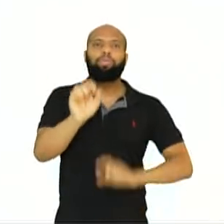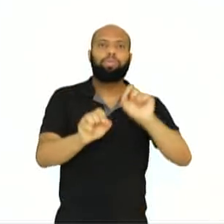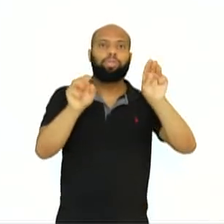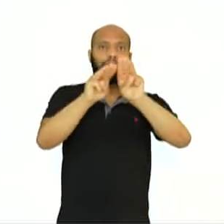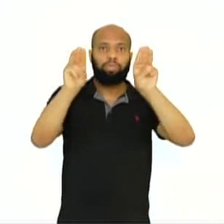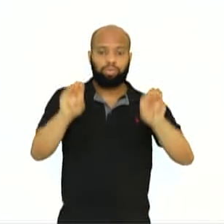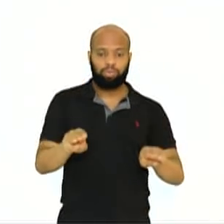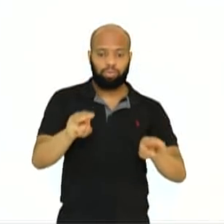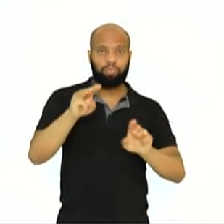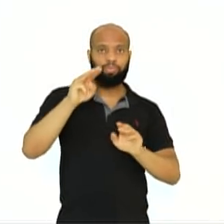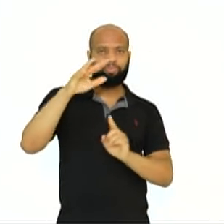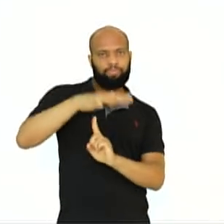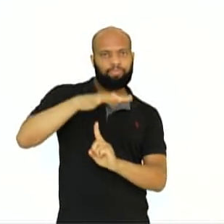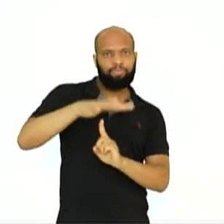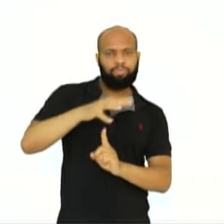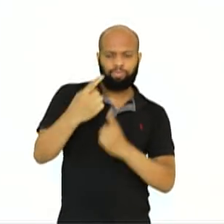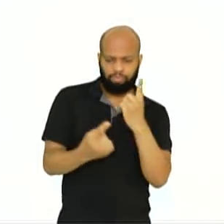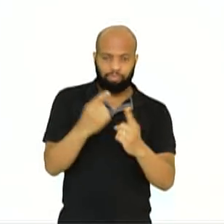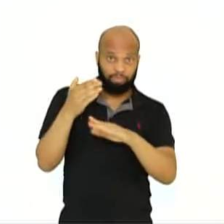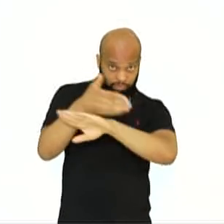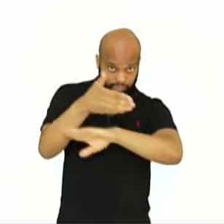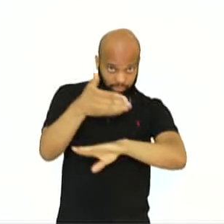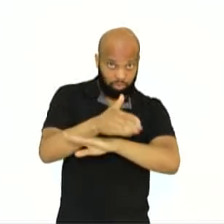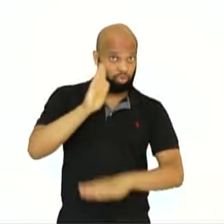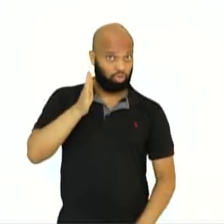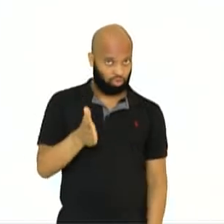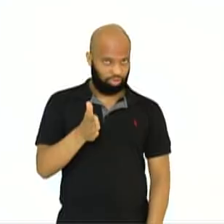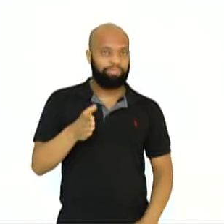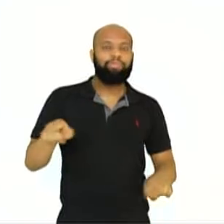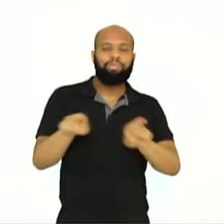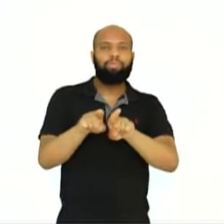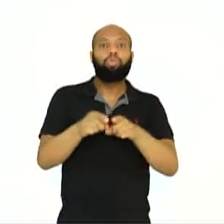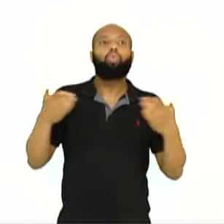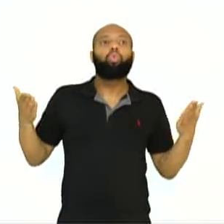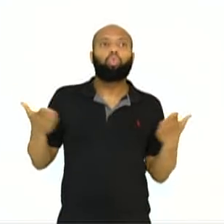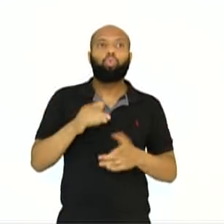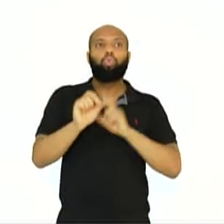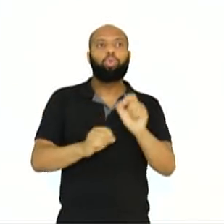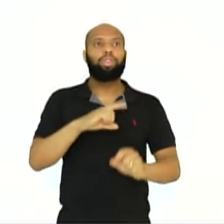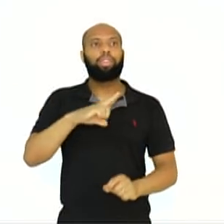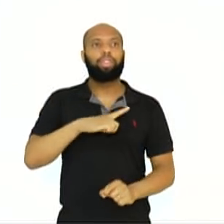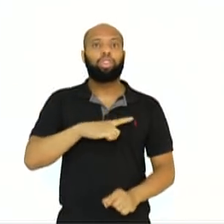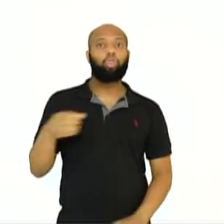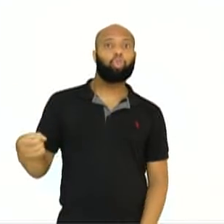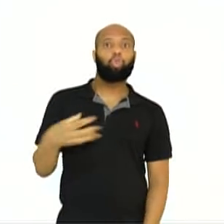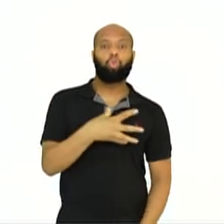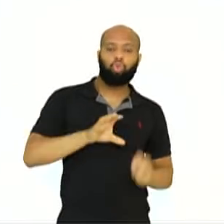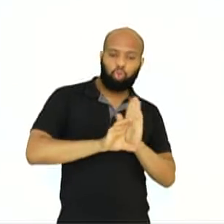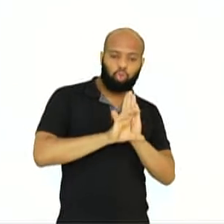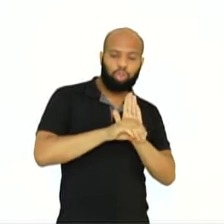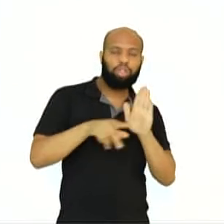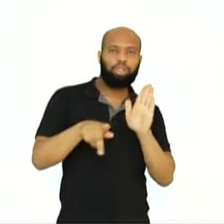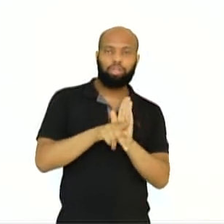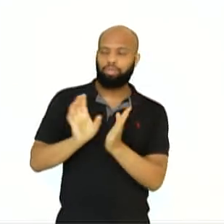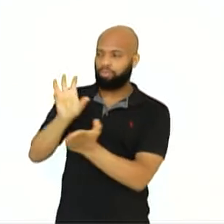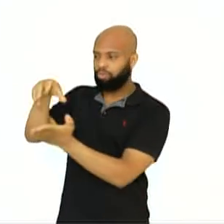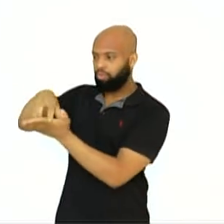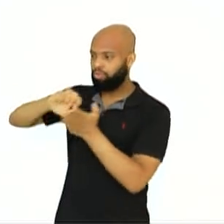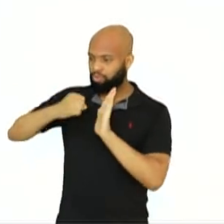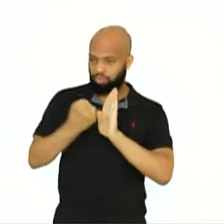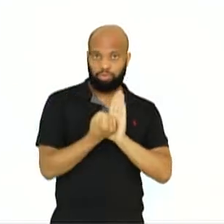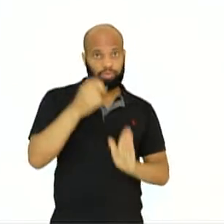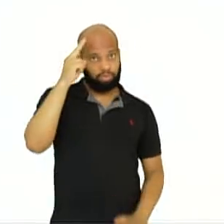Museu Paranaense, qual foi aquele que nós visitamos. E nessa aula de hoje vamos agora trabalhar com um novo conceito de patrimônio histórico,